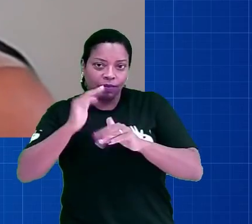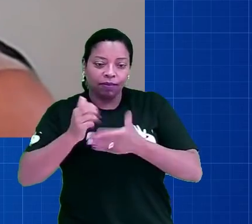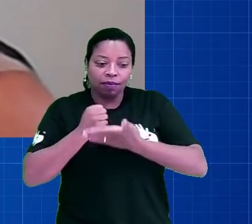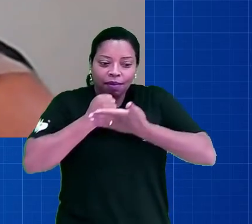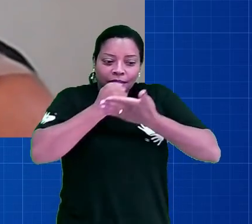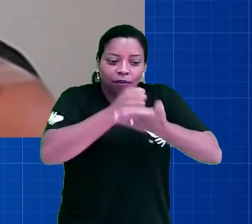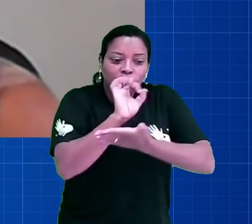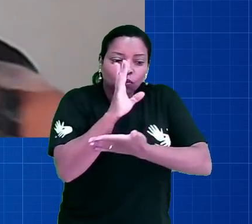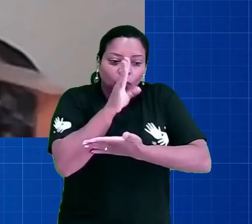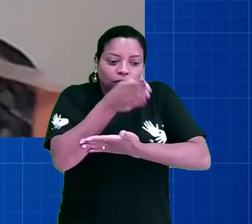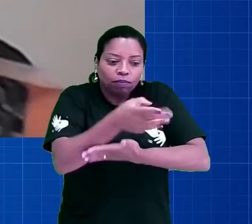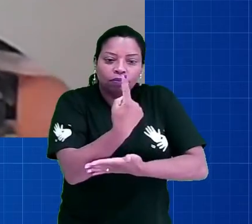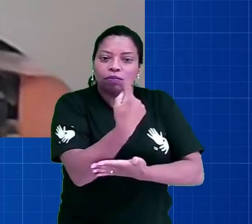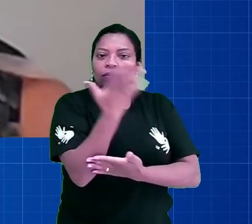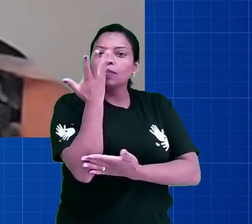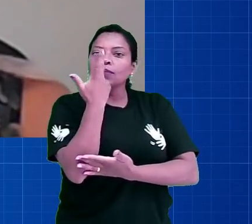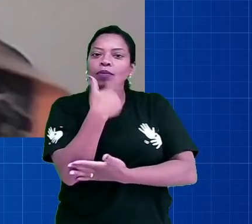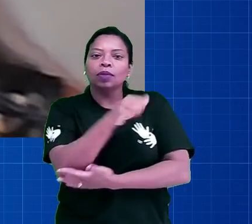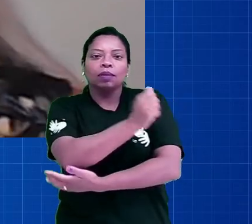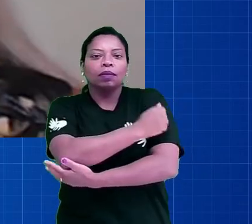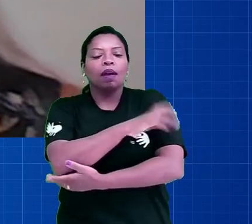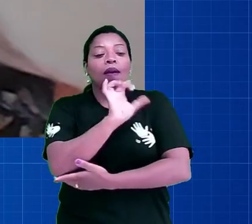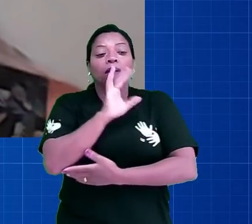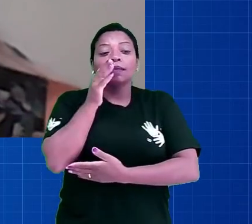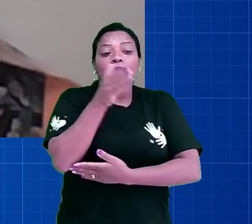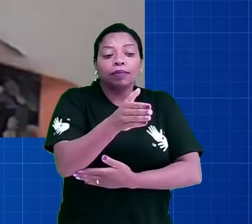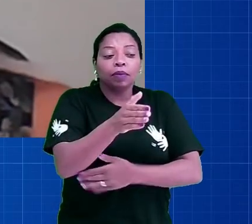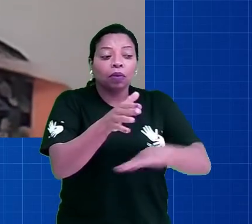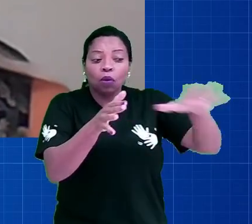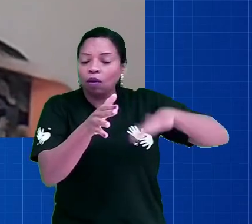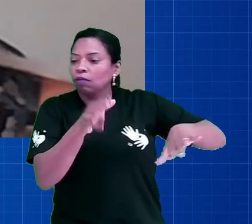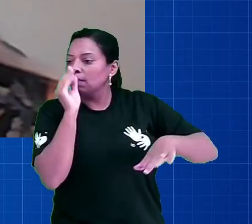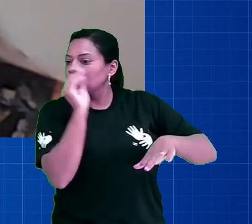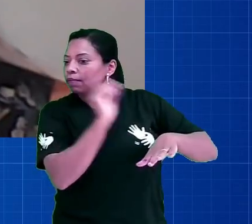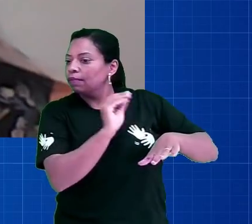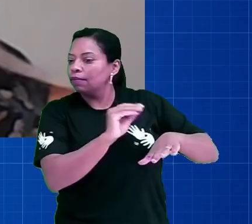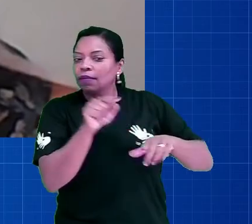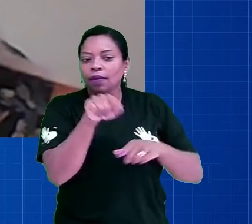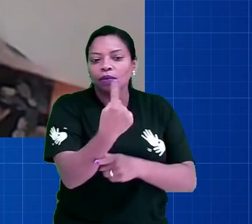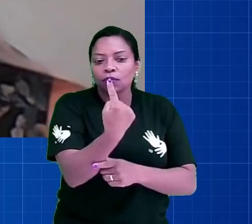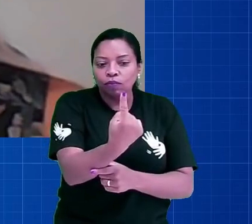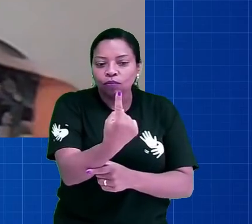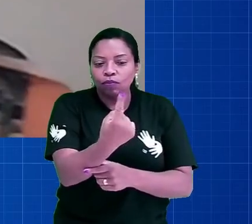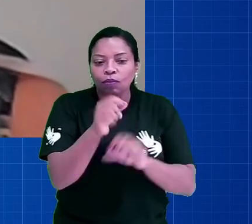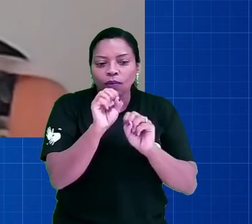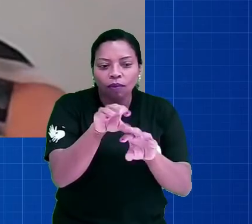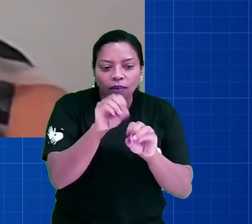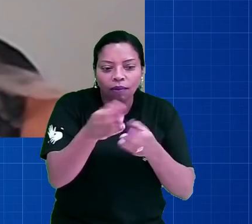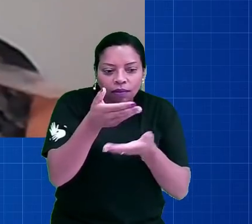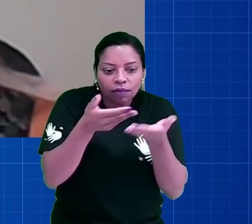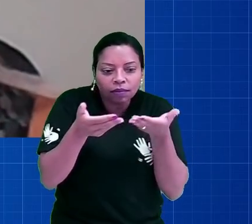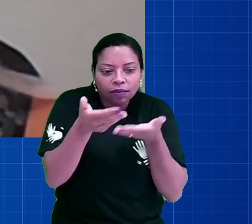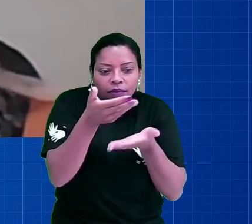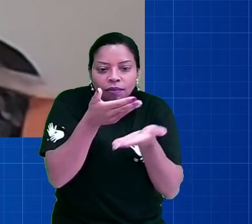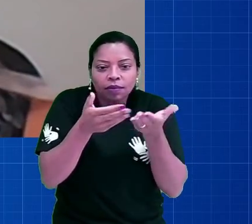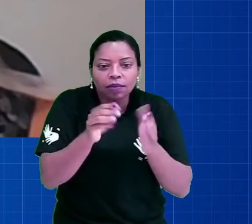naquela criança e que os outros são os outros, né? Acaba segregando a criança dentro da sala de aula e que não é isso que a